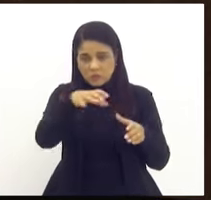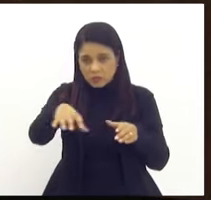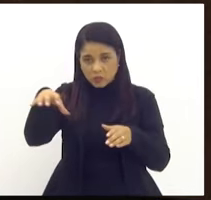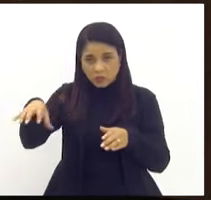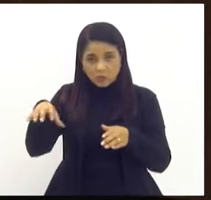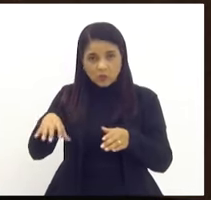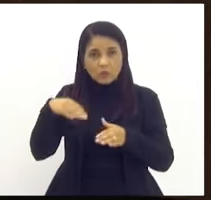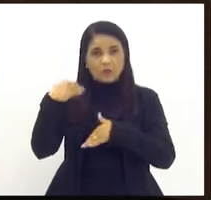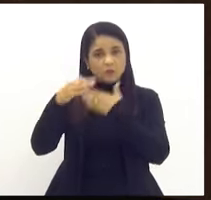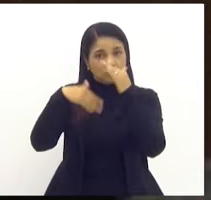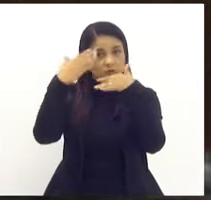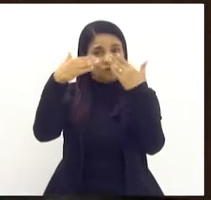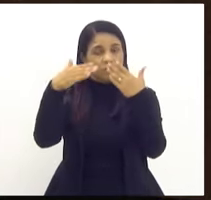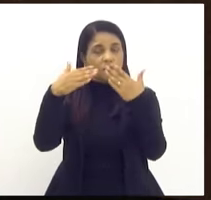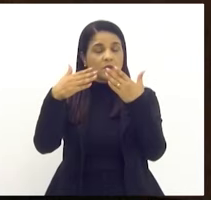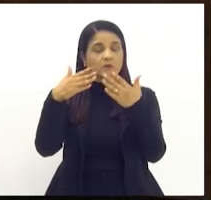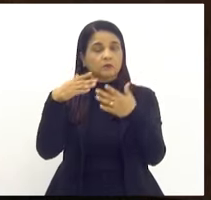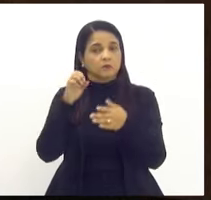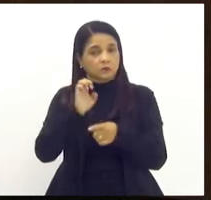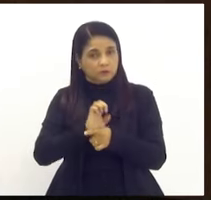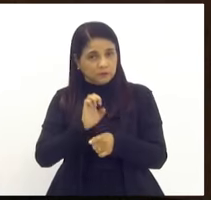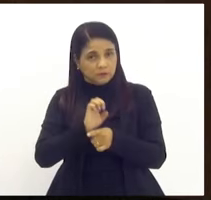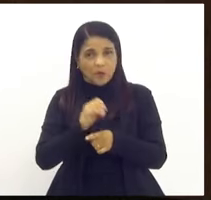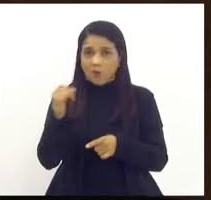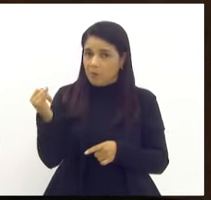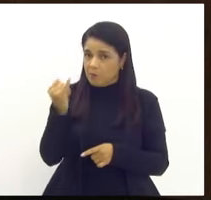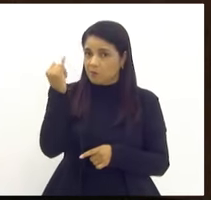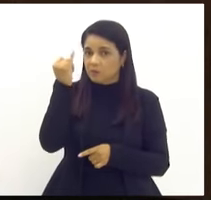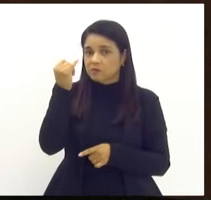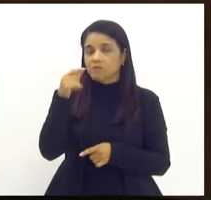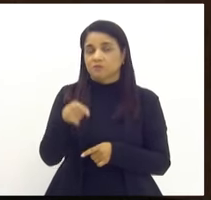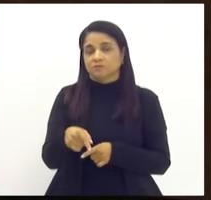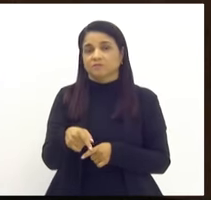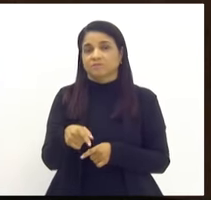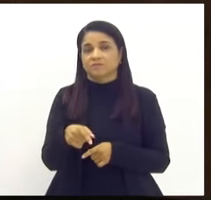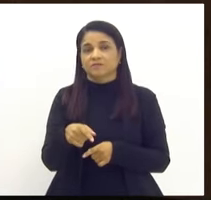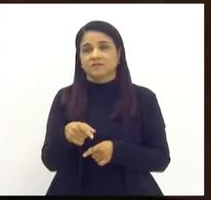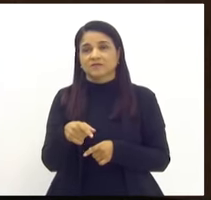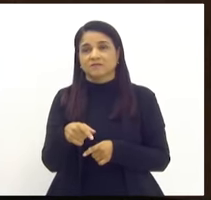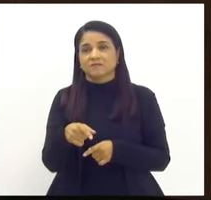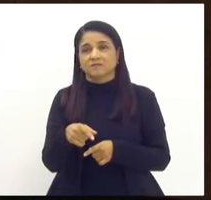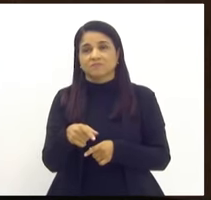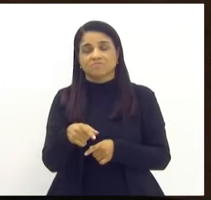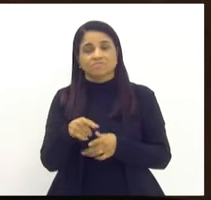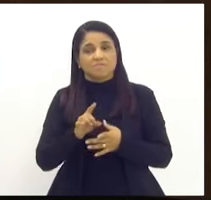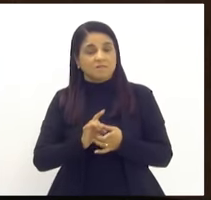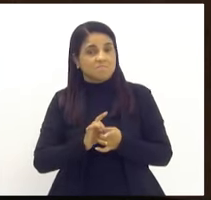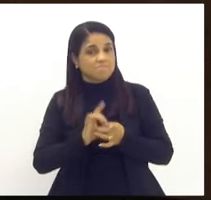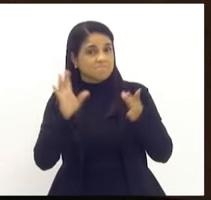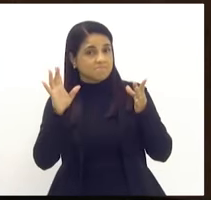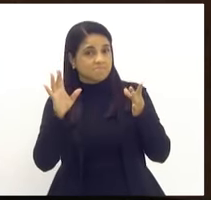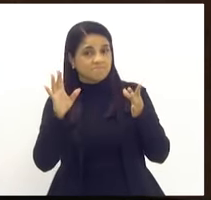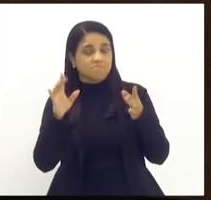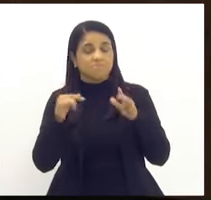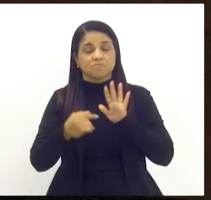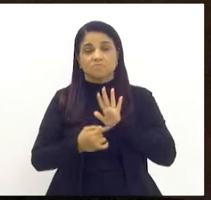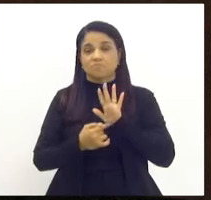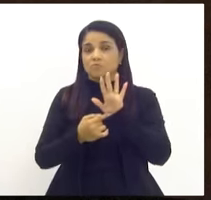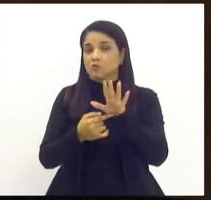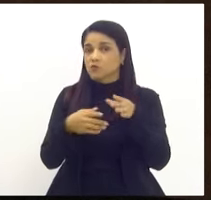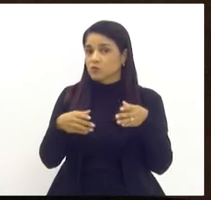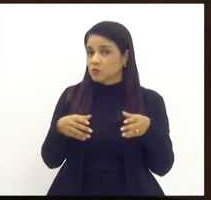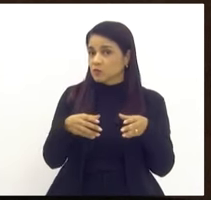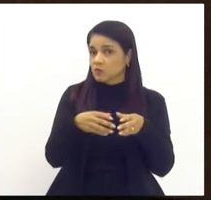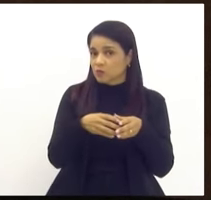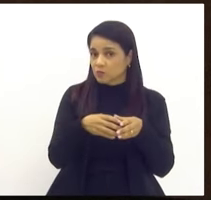desenvolvimento Estadual considerando que aprofunda uma gramática neoliberal que tem se demonstrado contrária